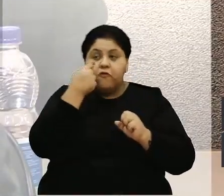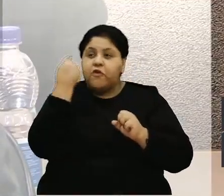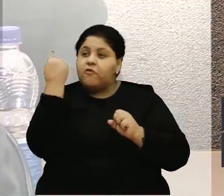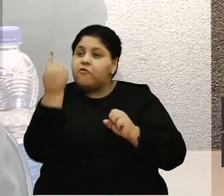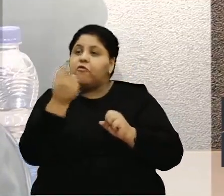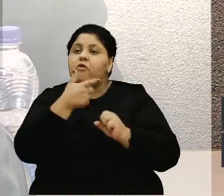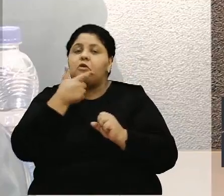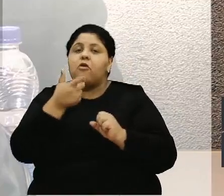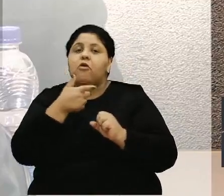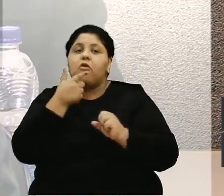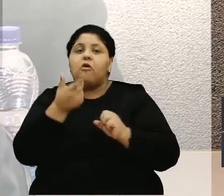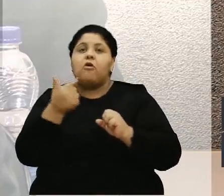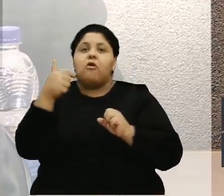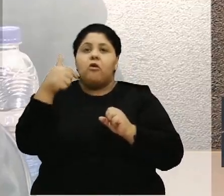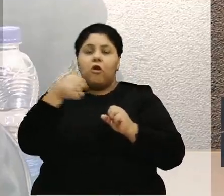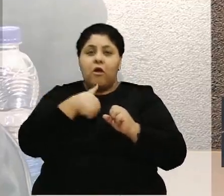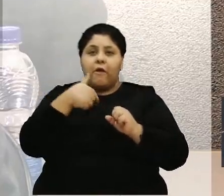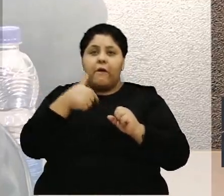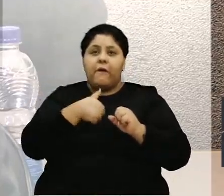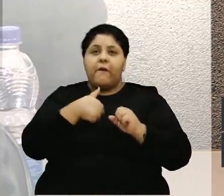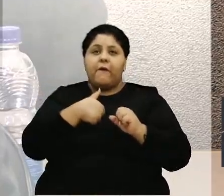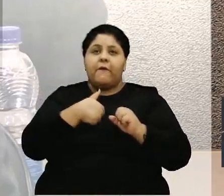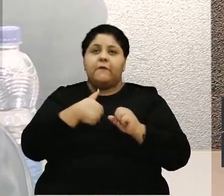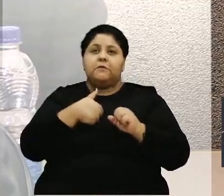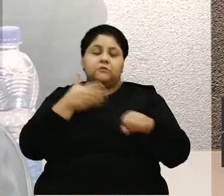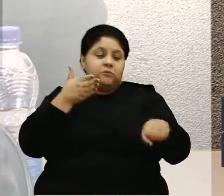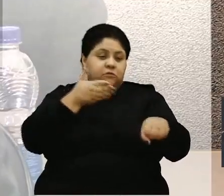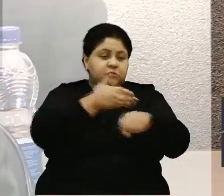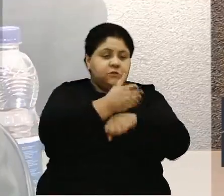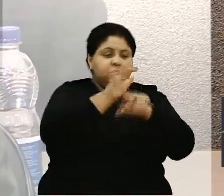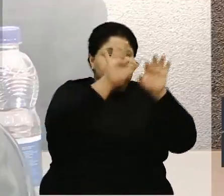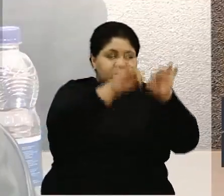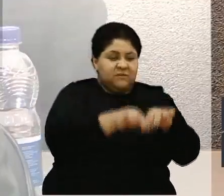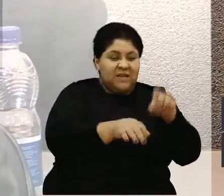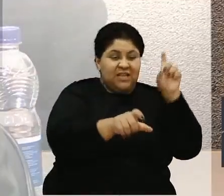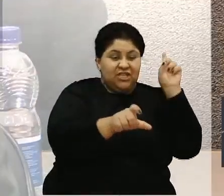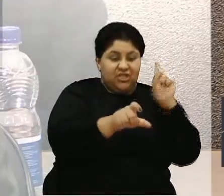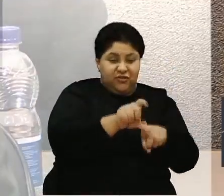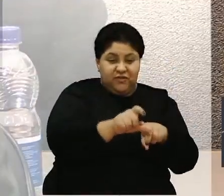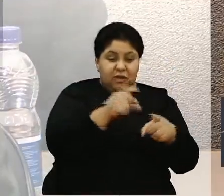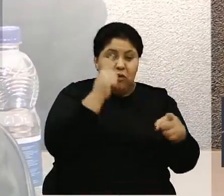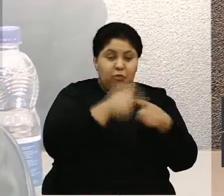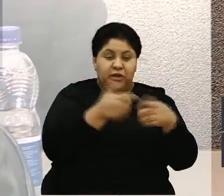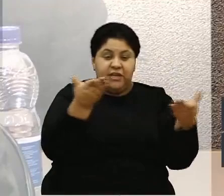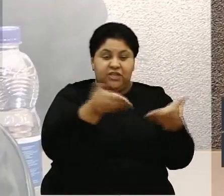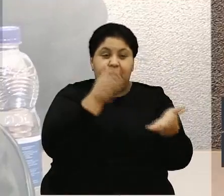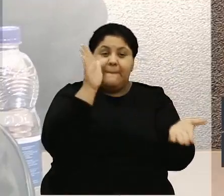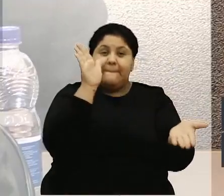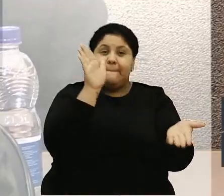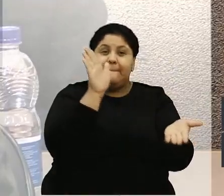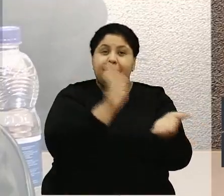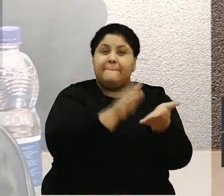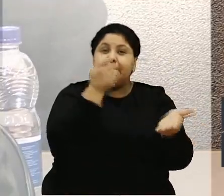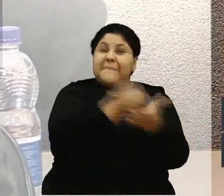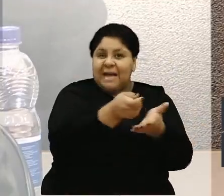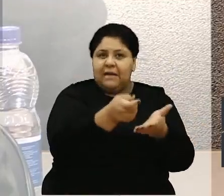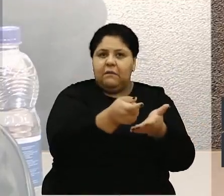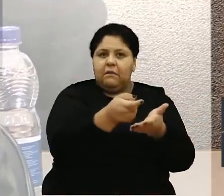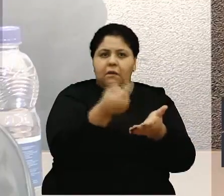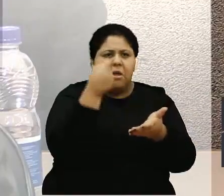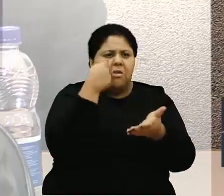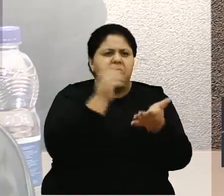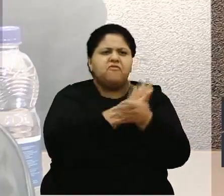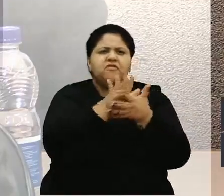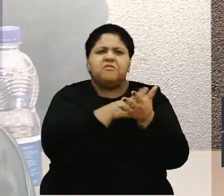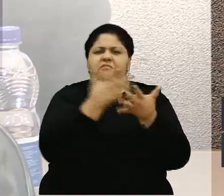eu vou entrar para rachar, para nós terminar com essa história dessa dívida, porque ela já foi paga. Eu não vi. Então